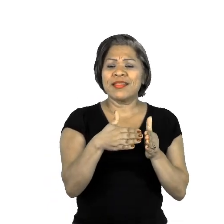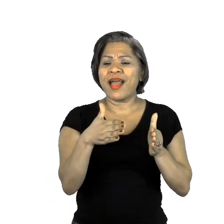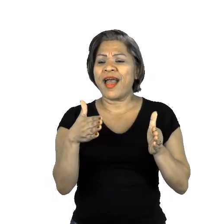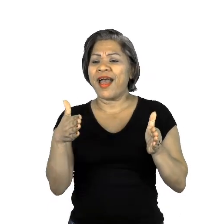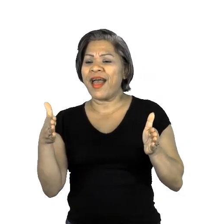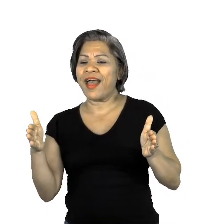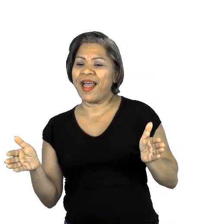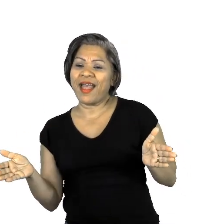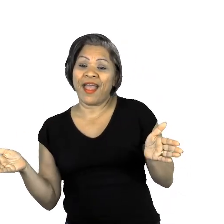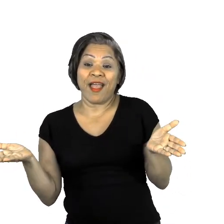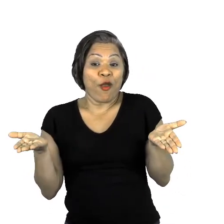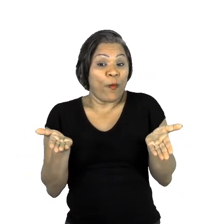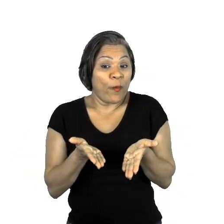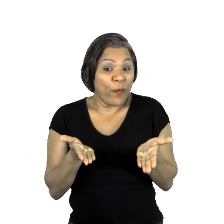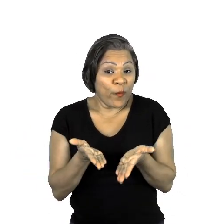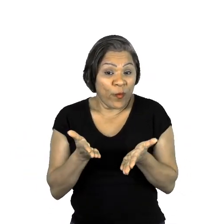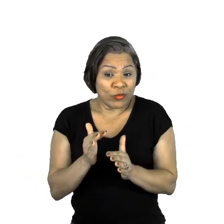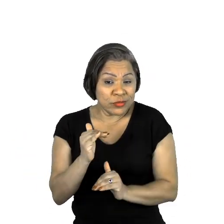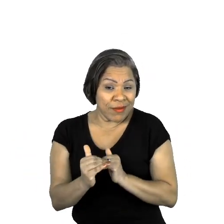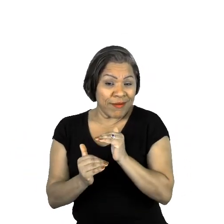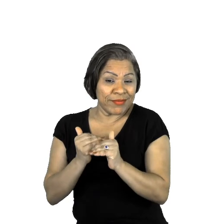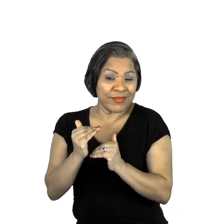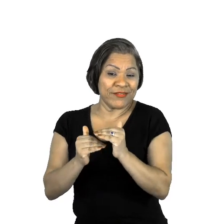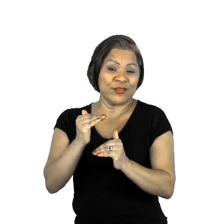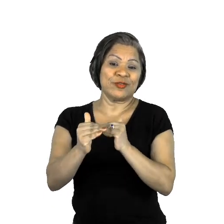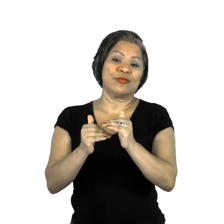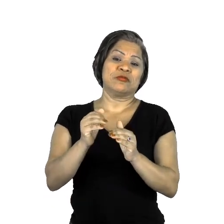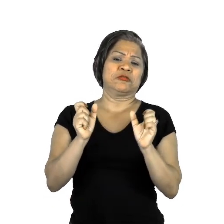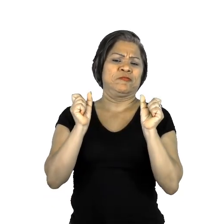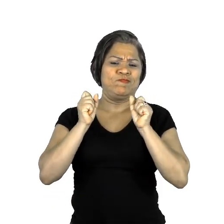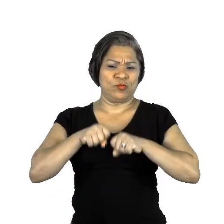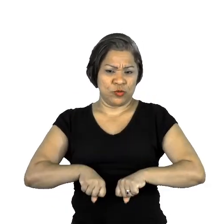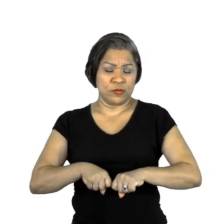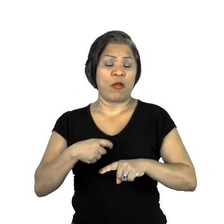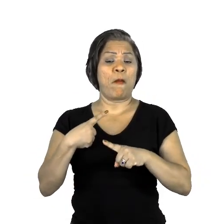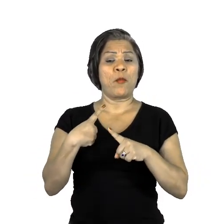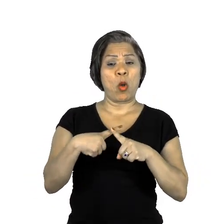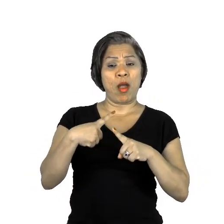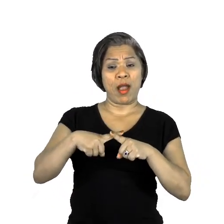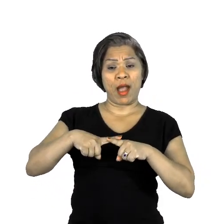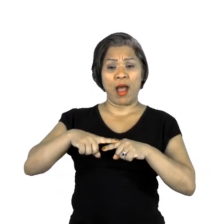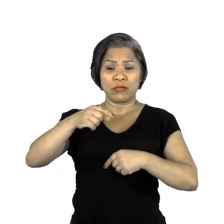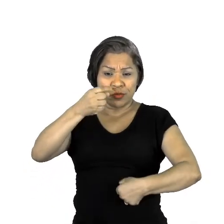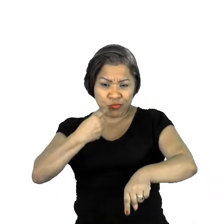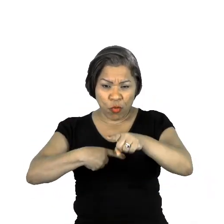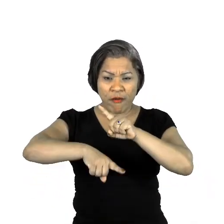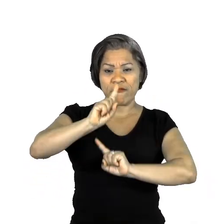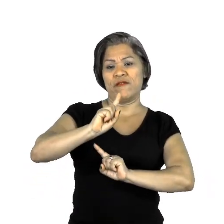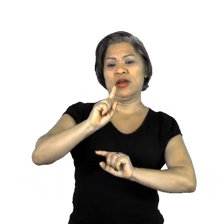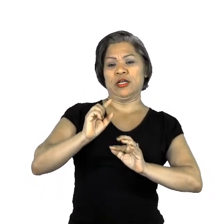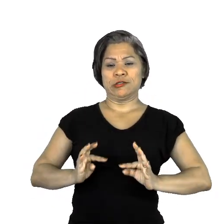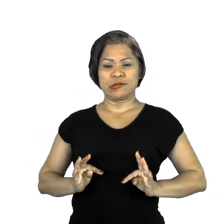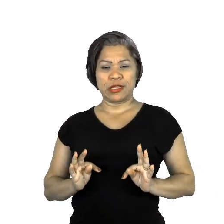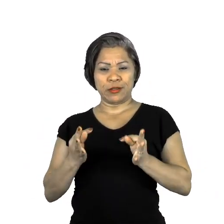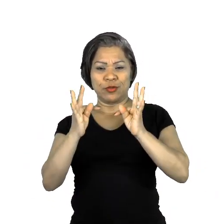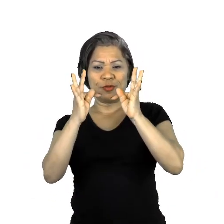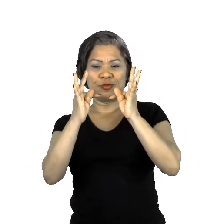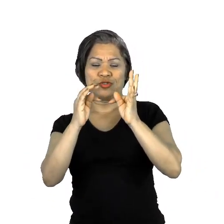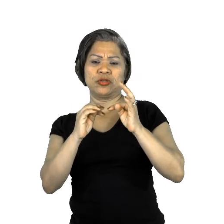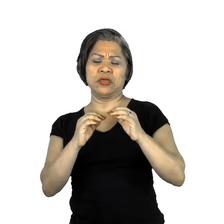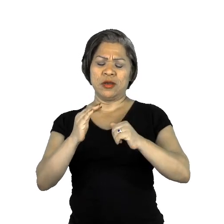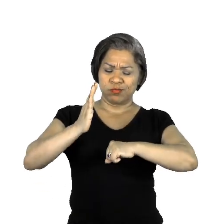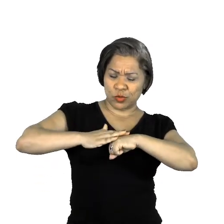essa evolução ela foi possível por causa do avanço da tecnologia. Quanto mais recursos tecnológicos,